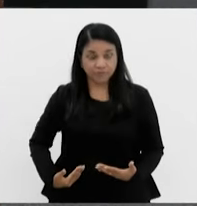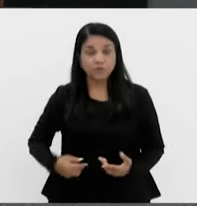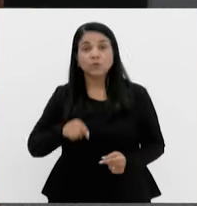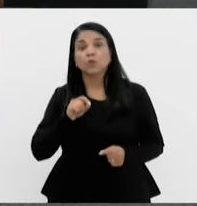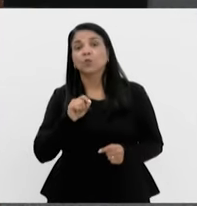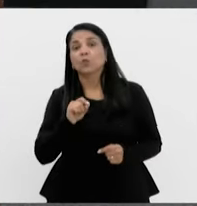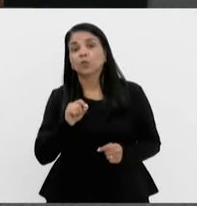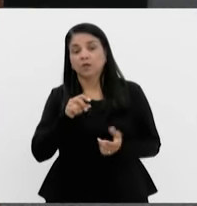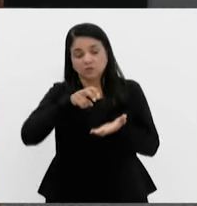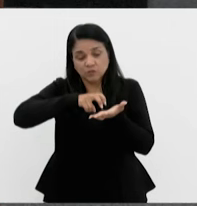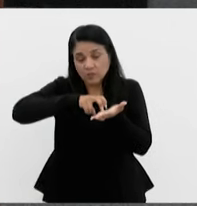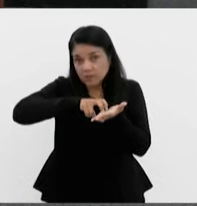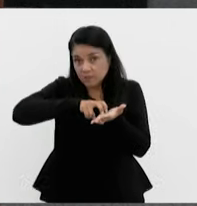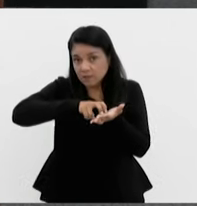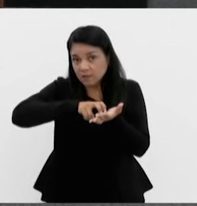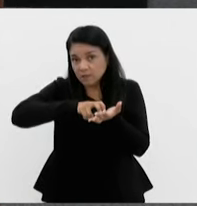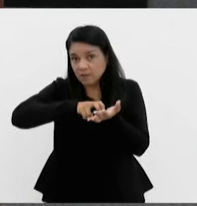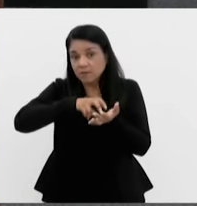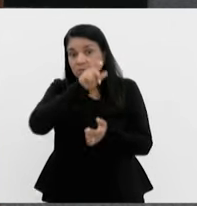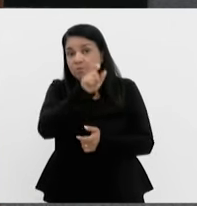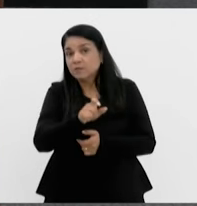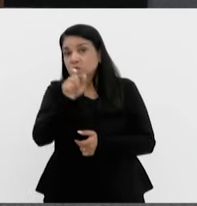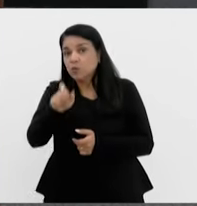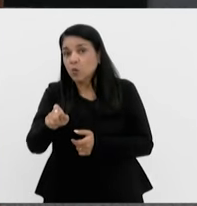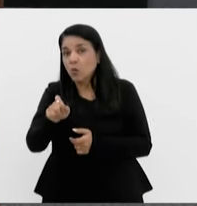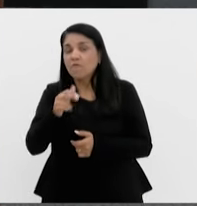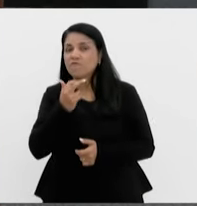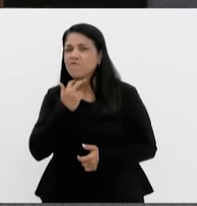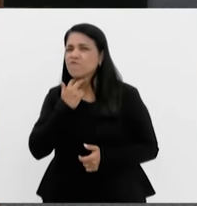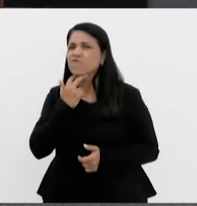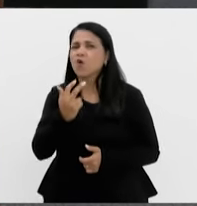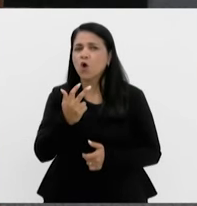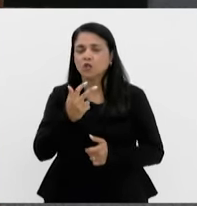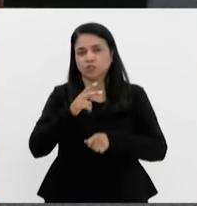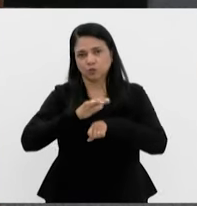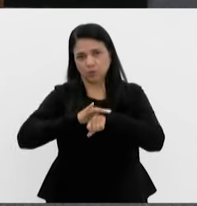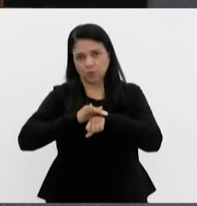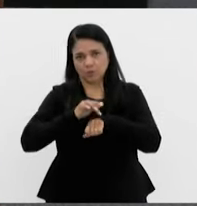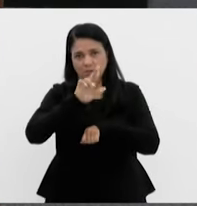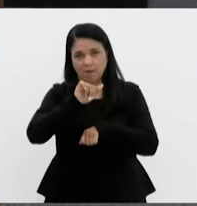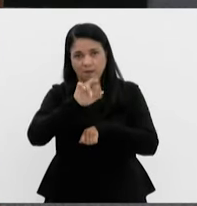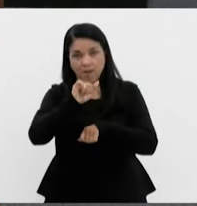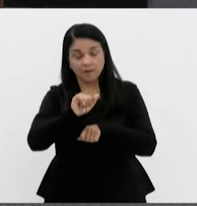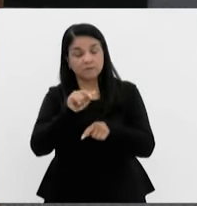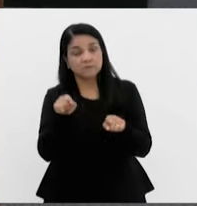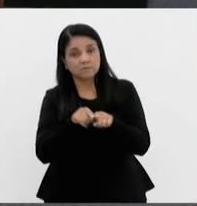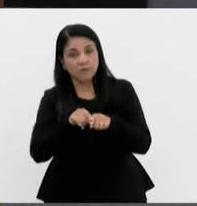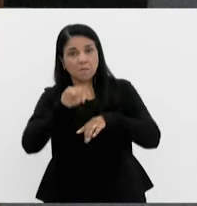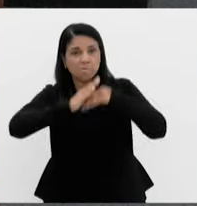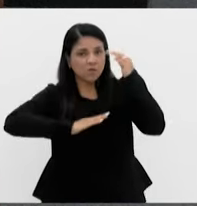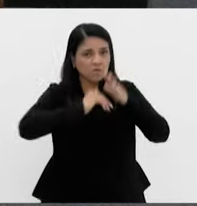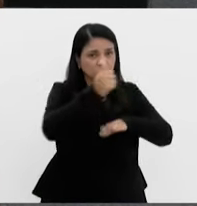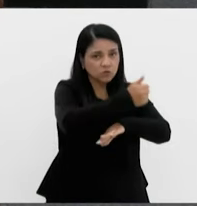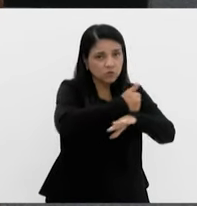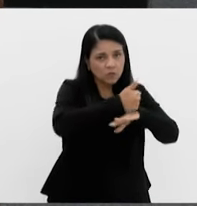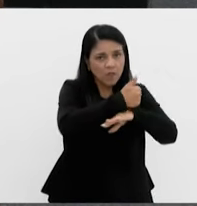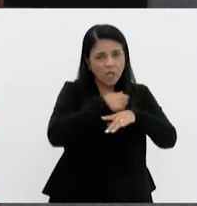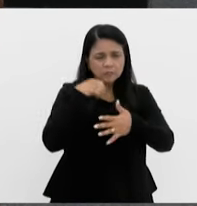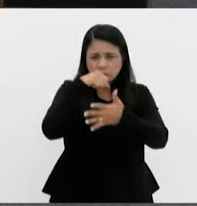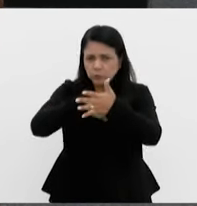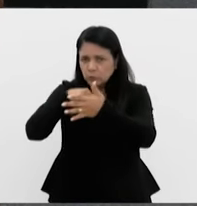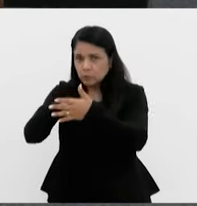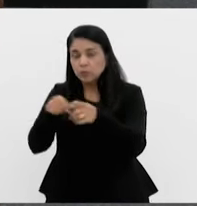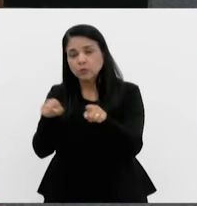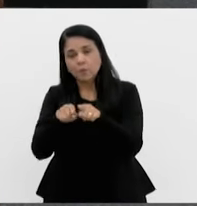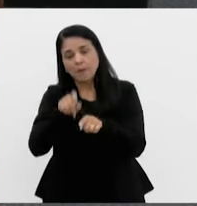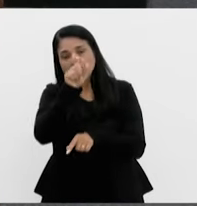pessoas pudessem ter voz tantos profissionais que lutam tanto por essa bandeira quanto as